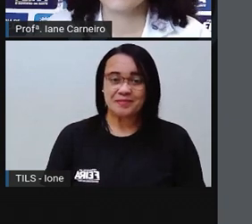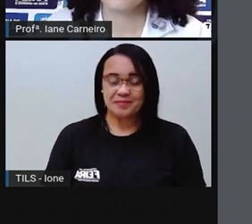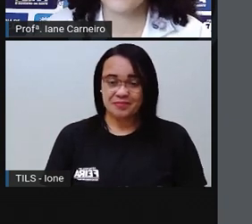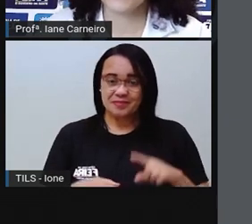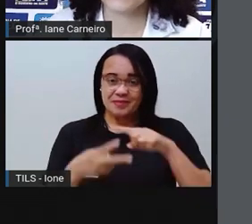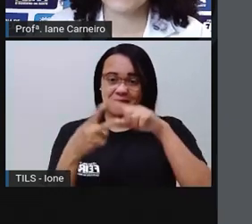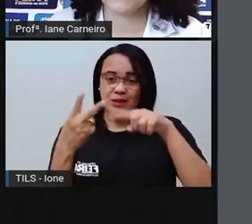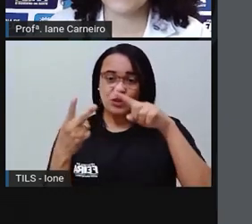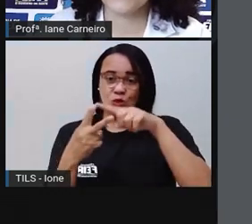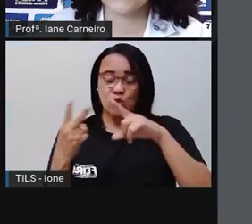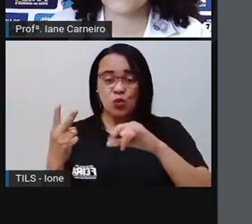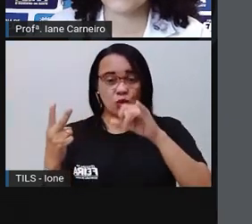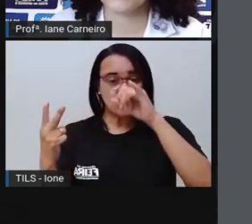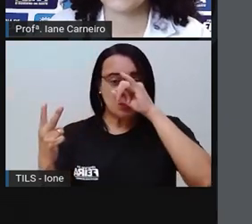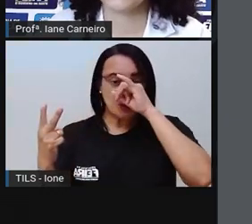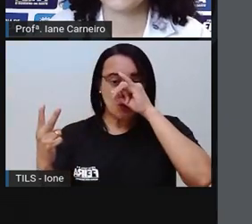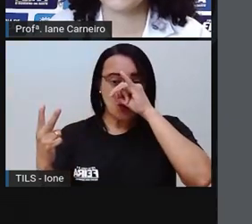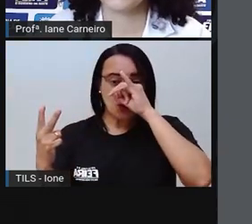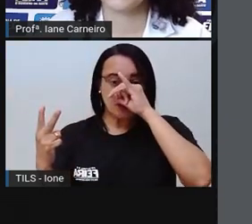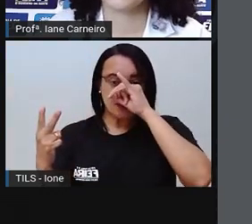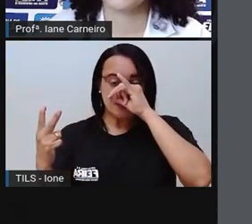Dois porquinhos.